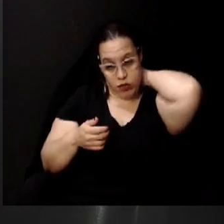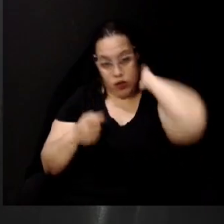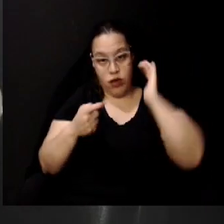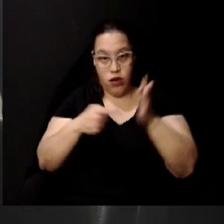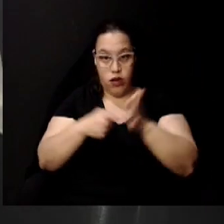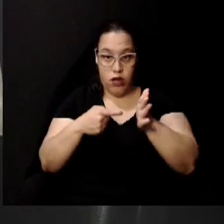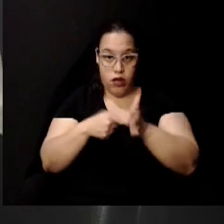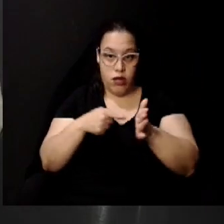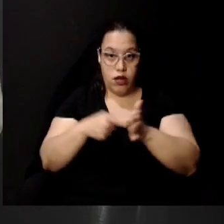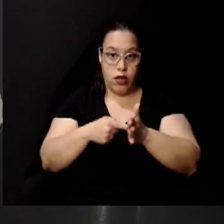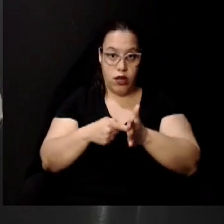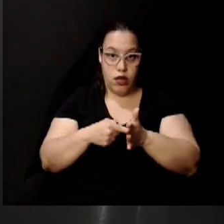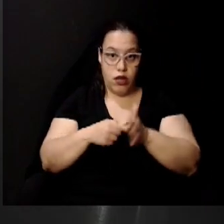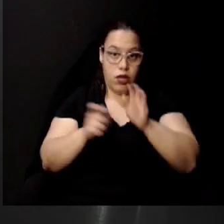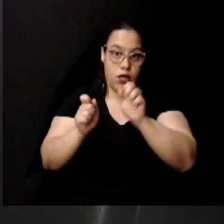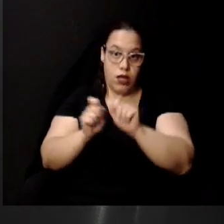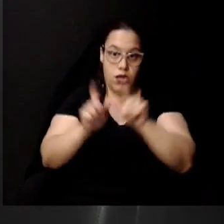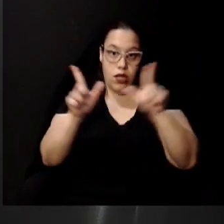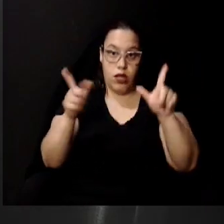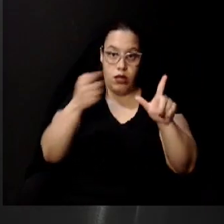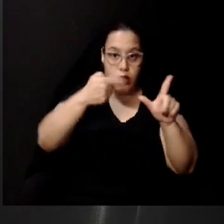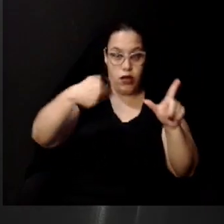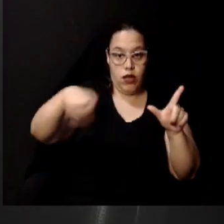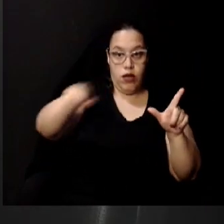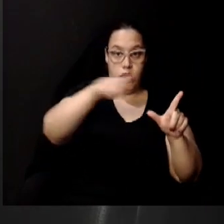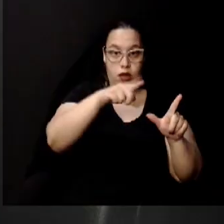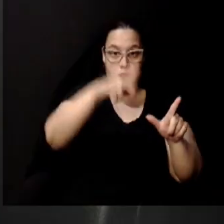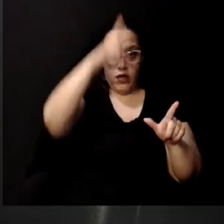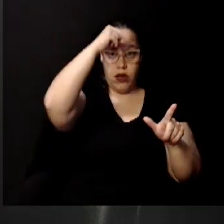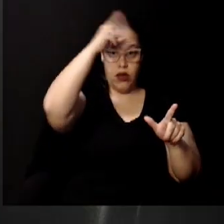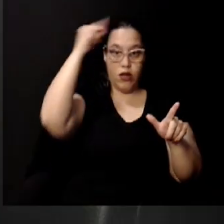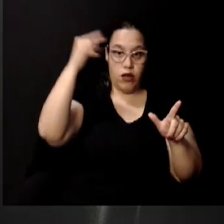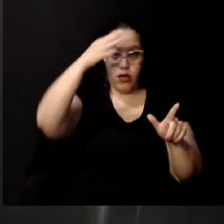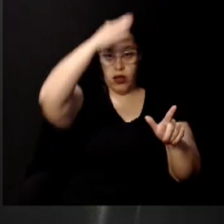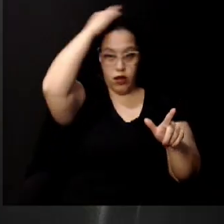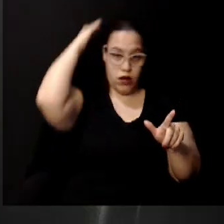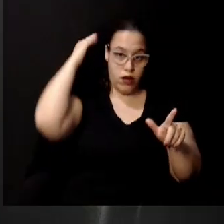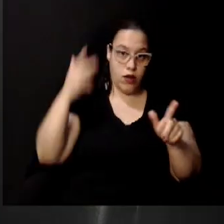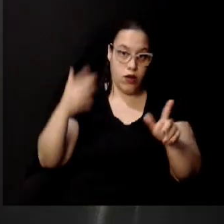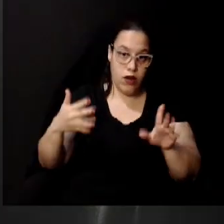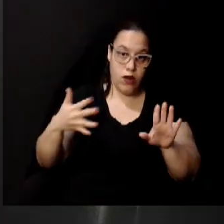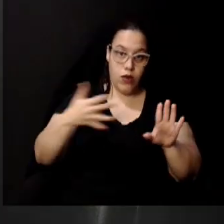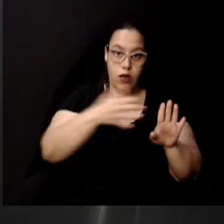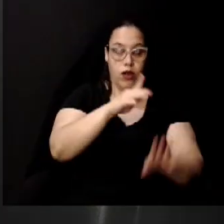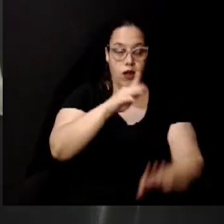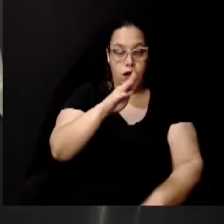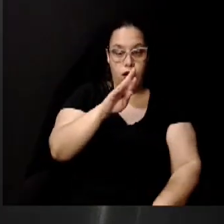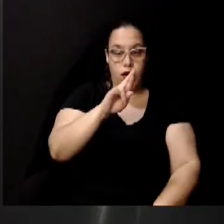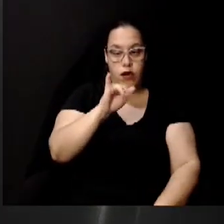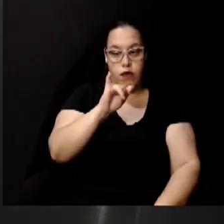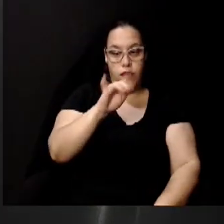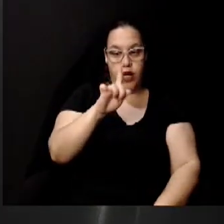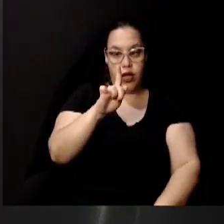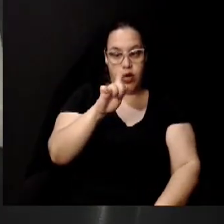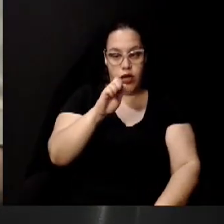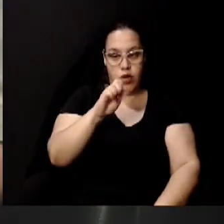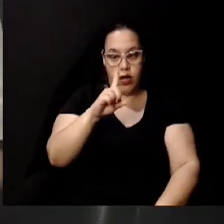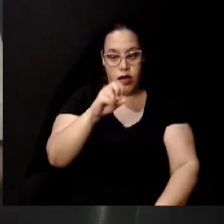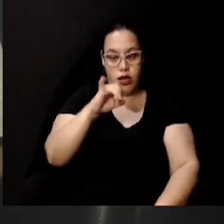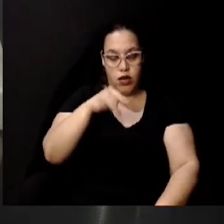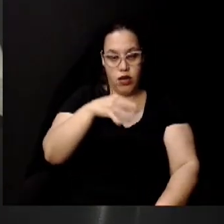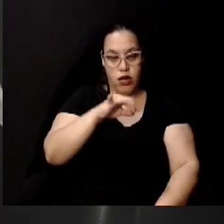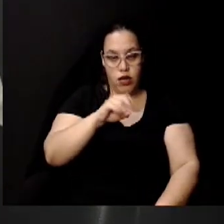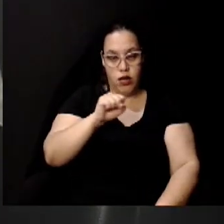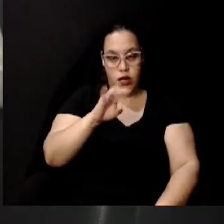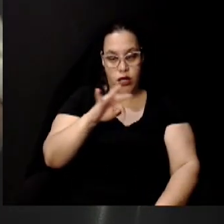não dá visibilidade para isso, o prefeito fica perseguindo os brigadistas e aí as pessoas nem ficam sabendo. Então eu fui até